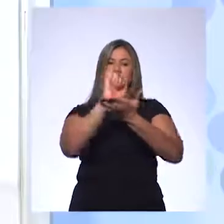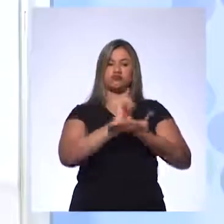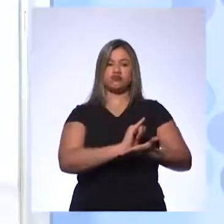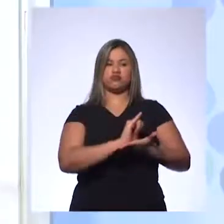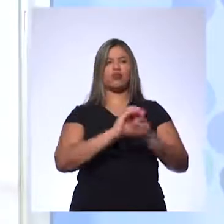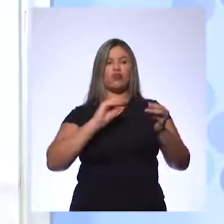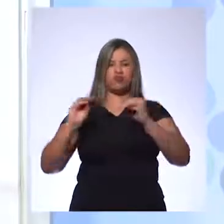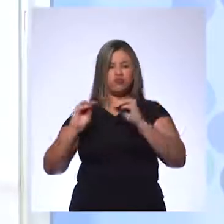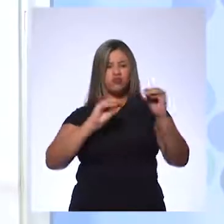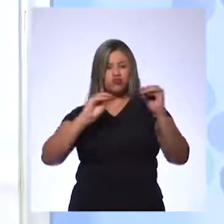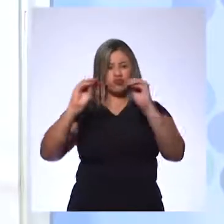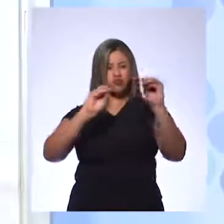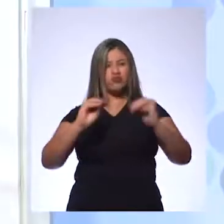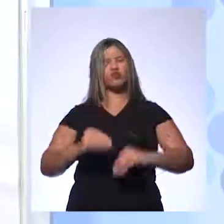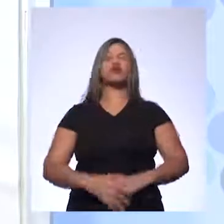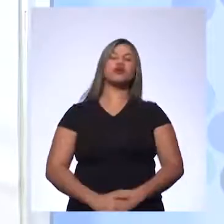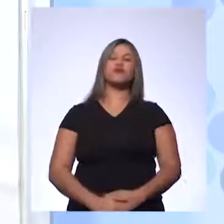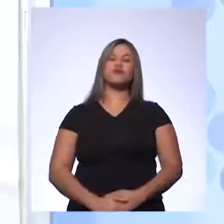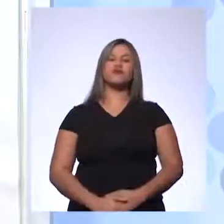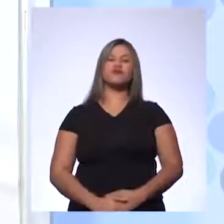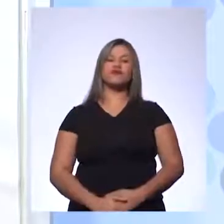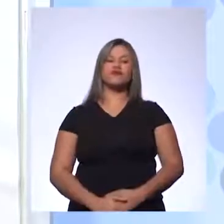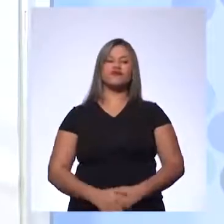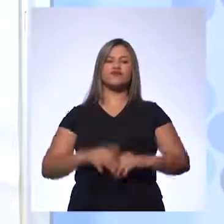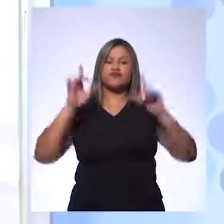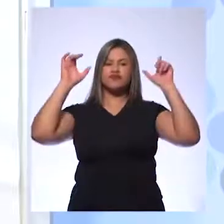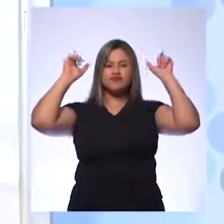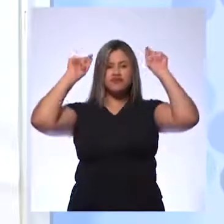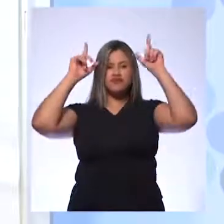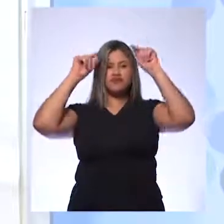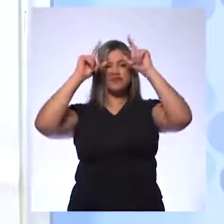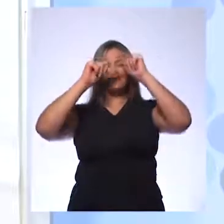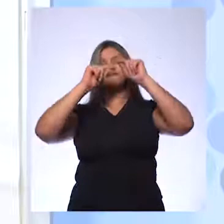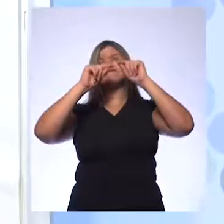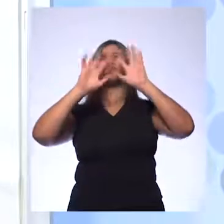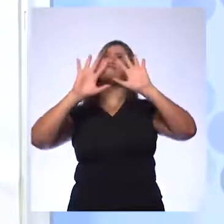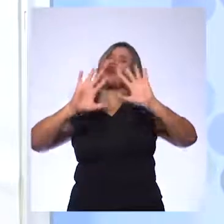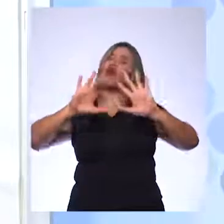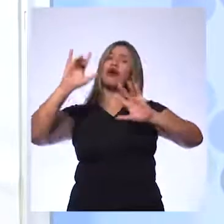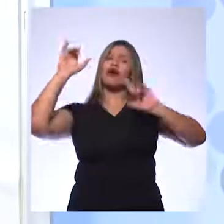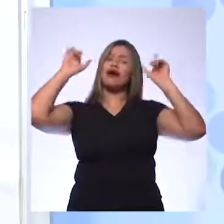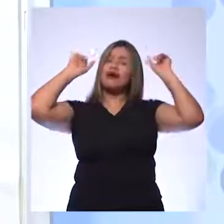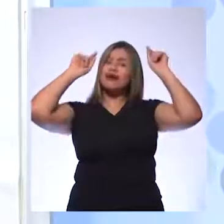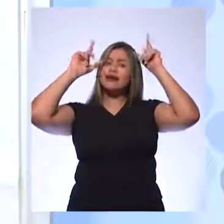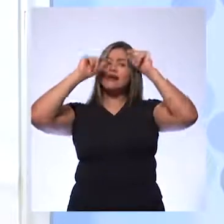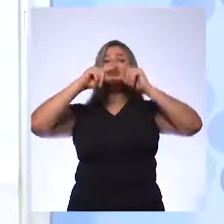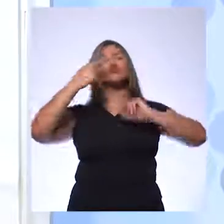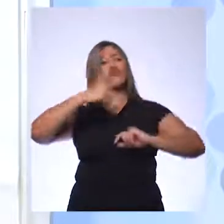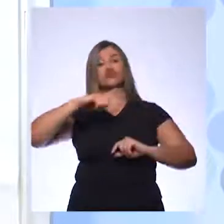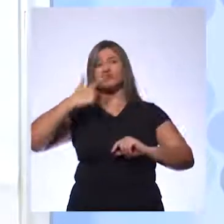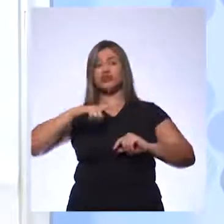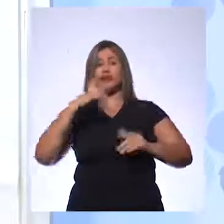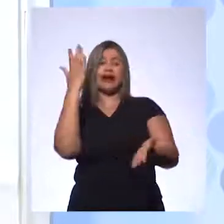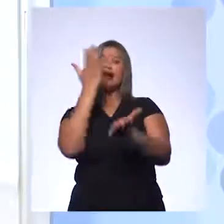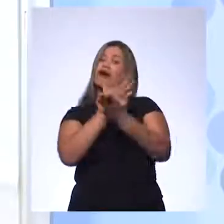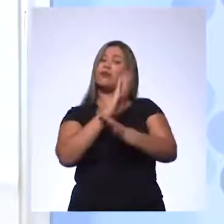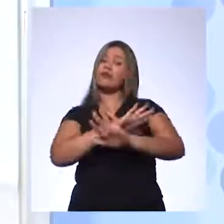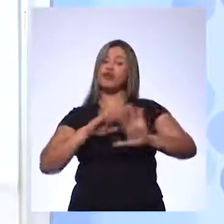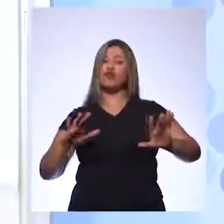migrações eu tinha Grécia bastante gente falando com ela não tinha Grécia pessoal nós estamos no império